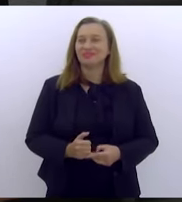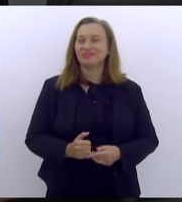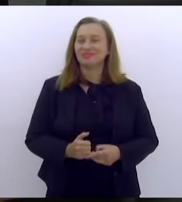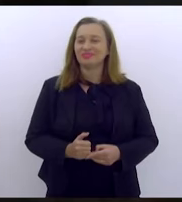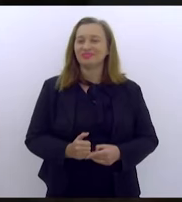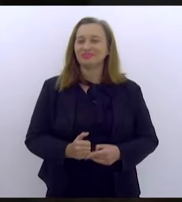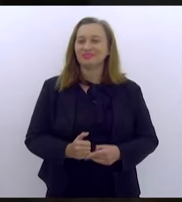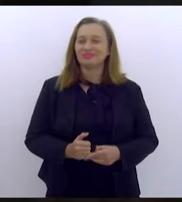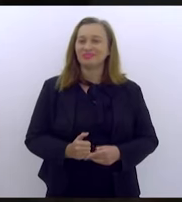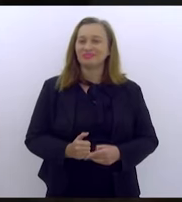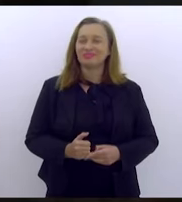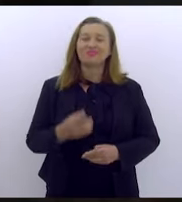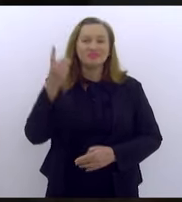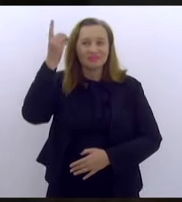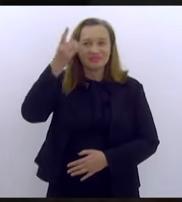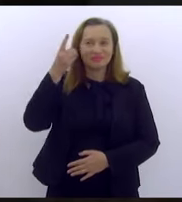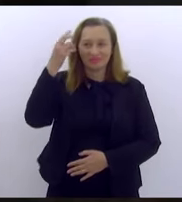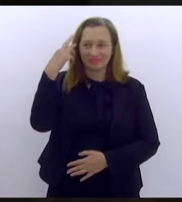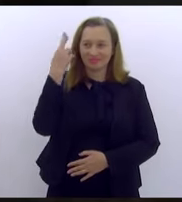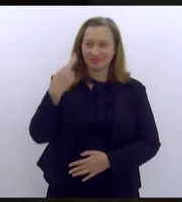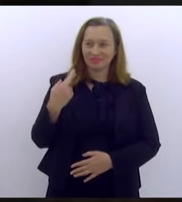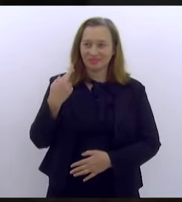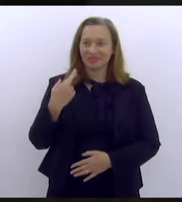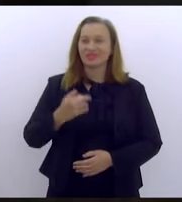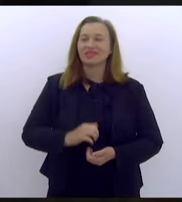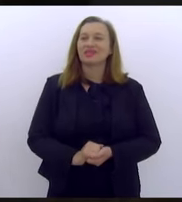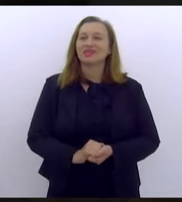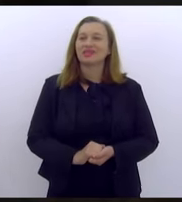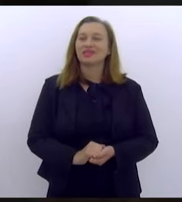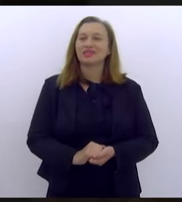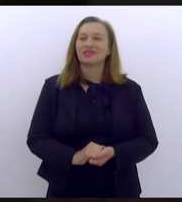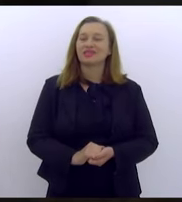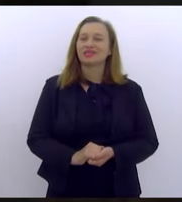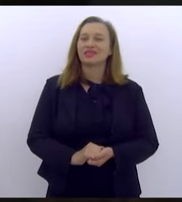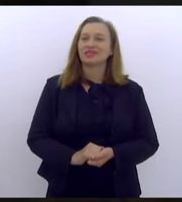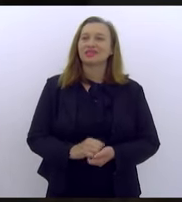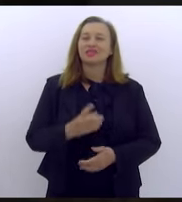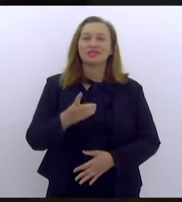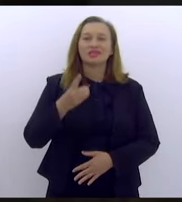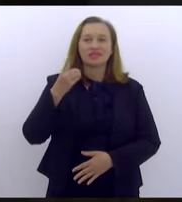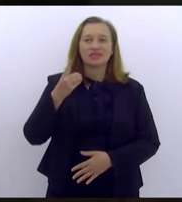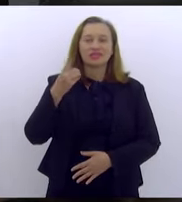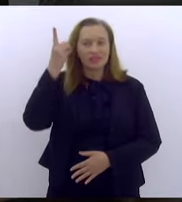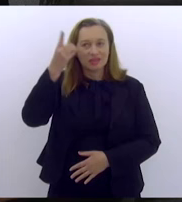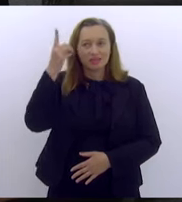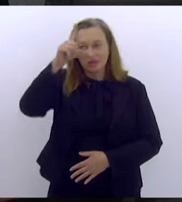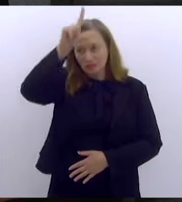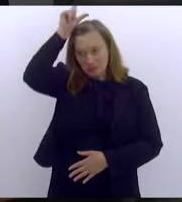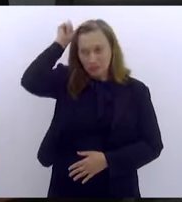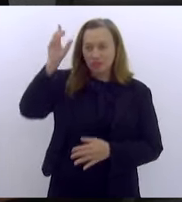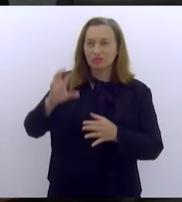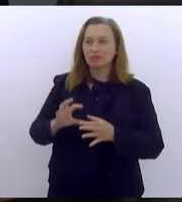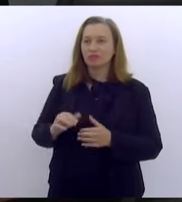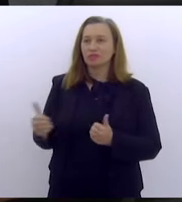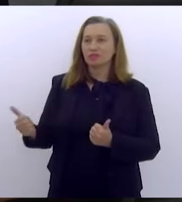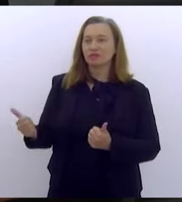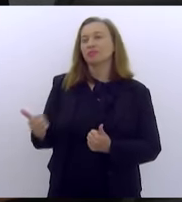Nossa nobre deputada Renata Souza, próxima oradora, porque o Luiz Paulo deu a vez para você.